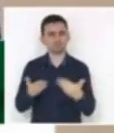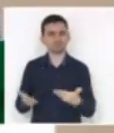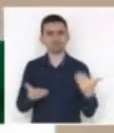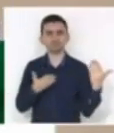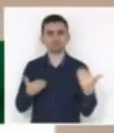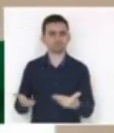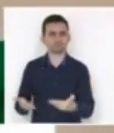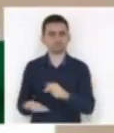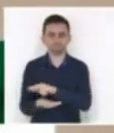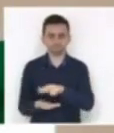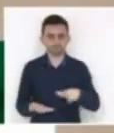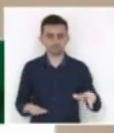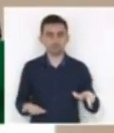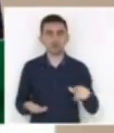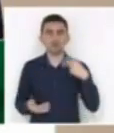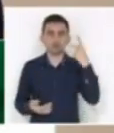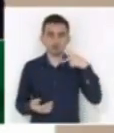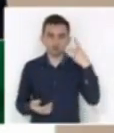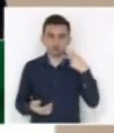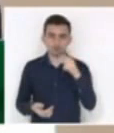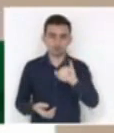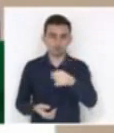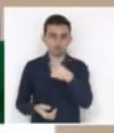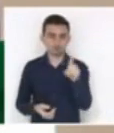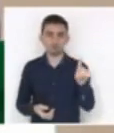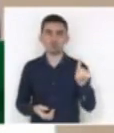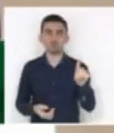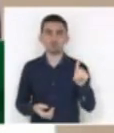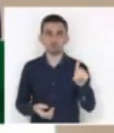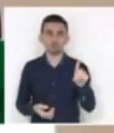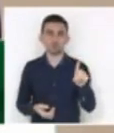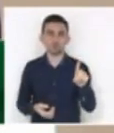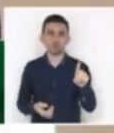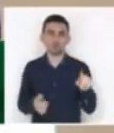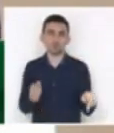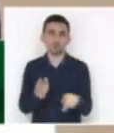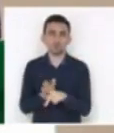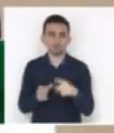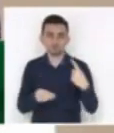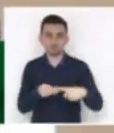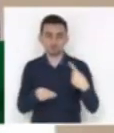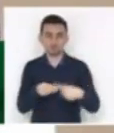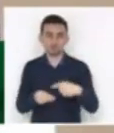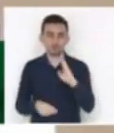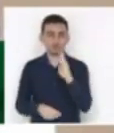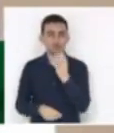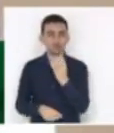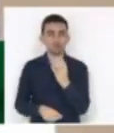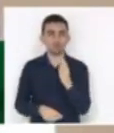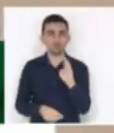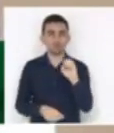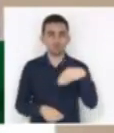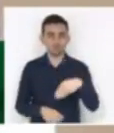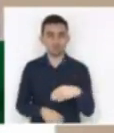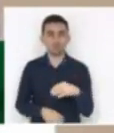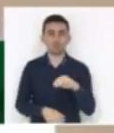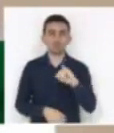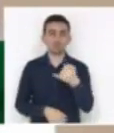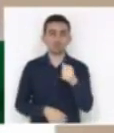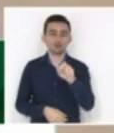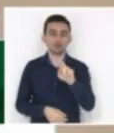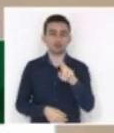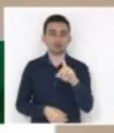do vereador João Cristiano, do município de Bom Jardim da Serra, que veio a esse